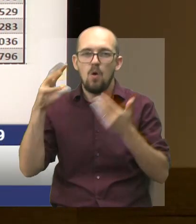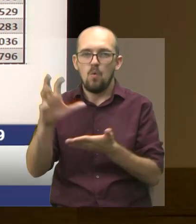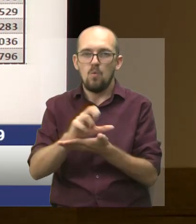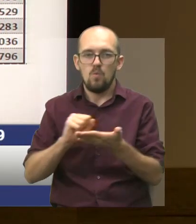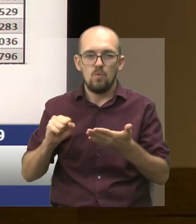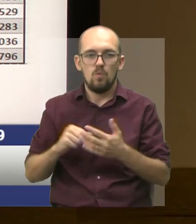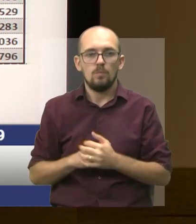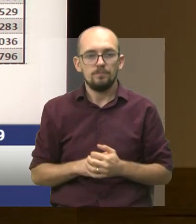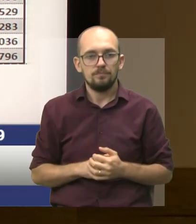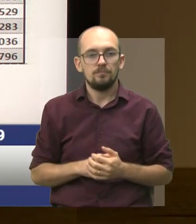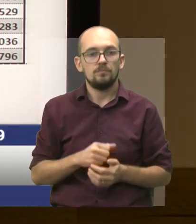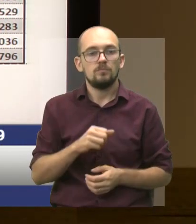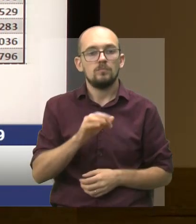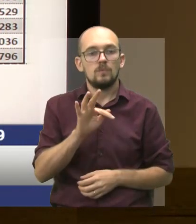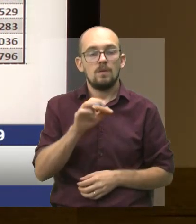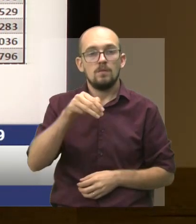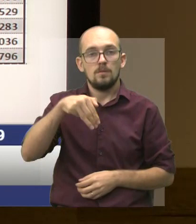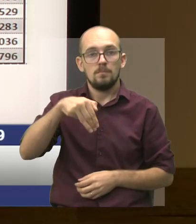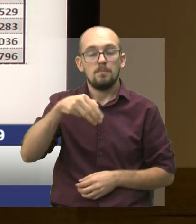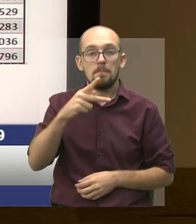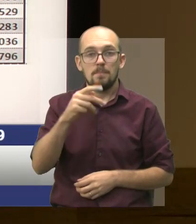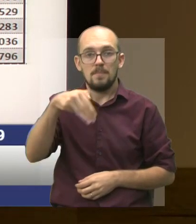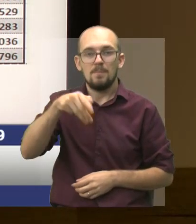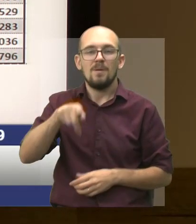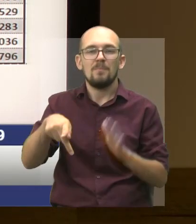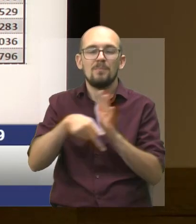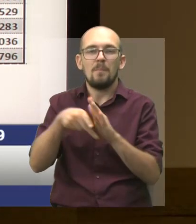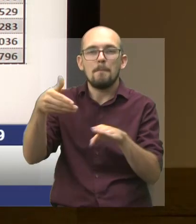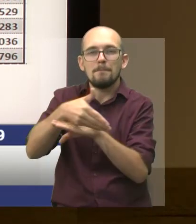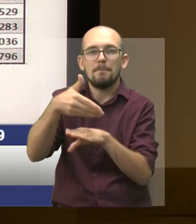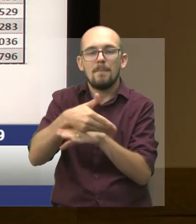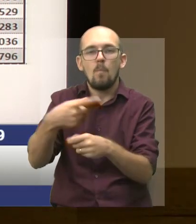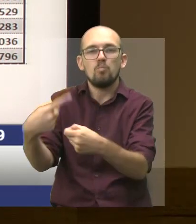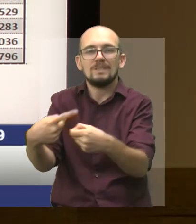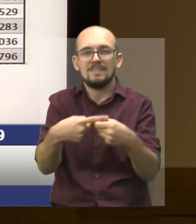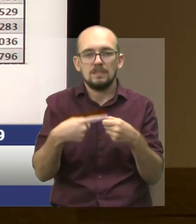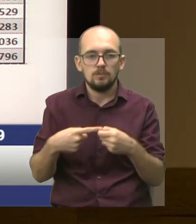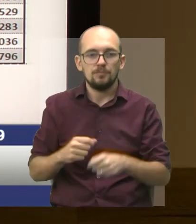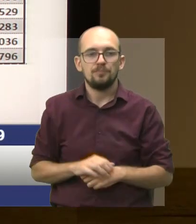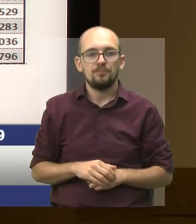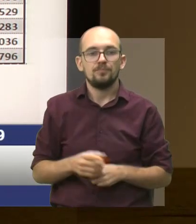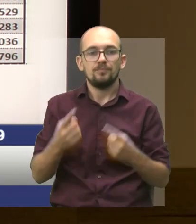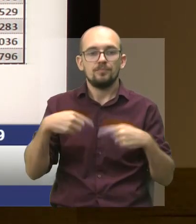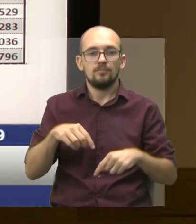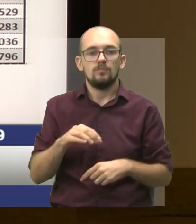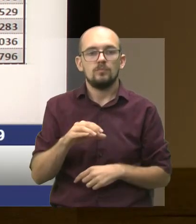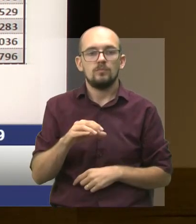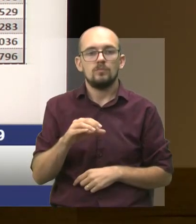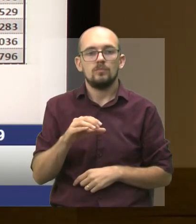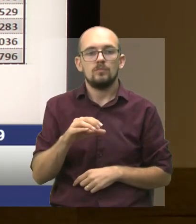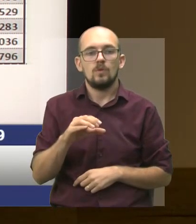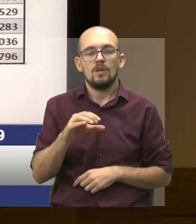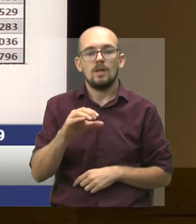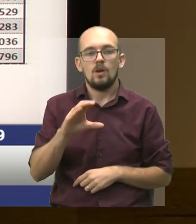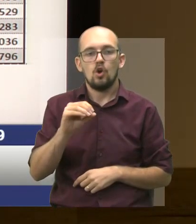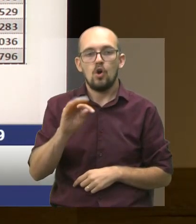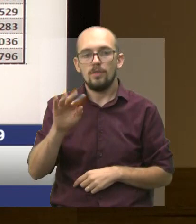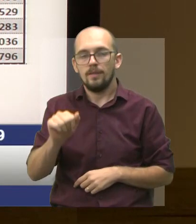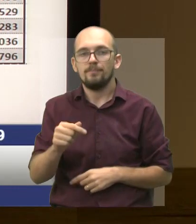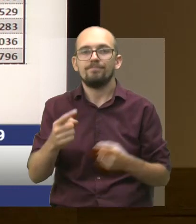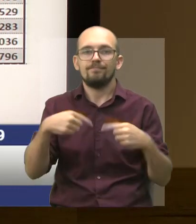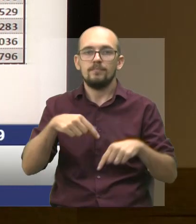de Participação dos Municípios, a quarta parte do ITR, o QESE, a quarta parte